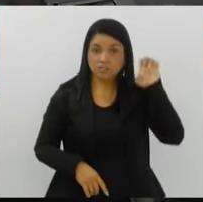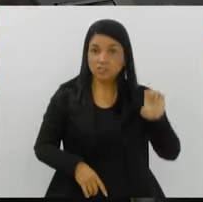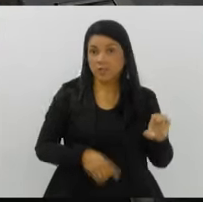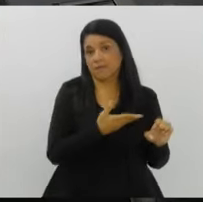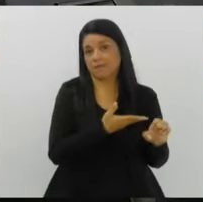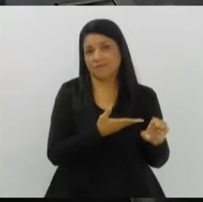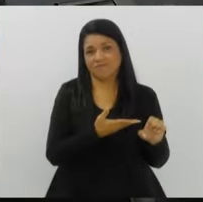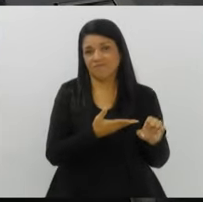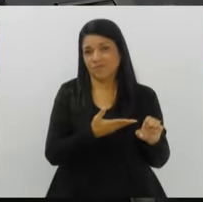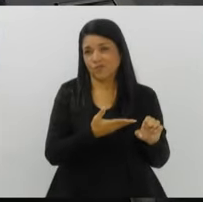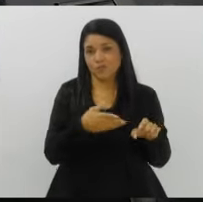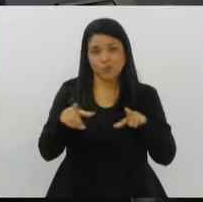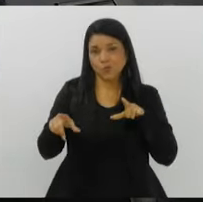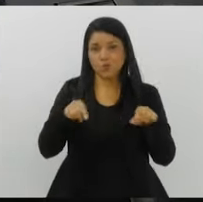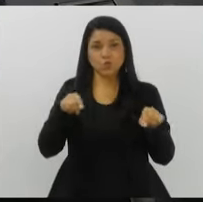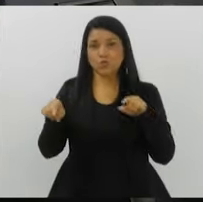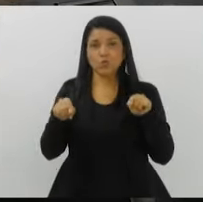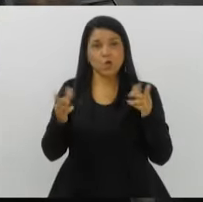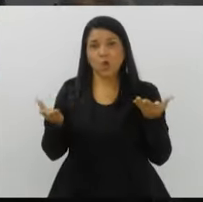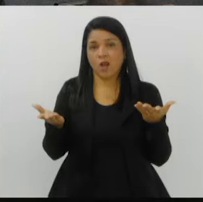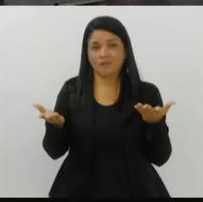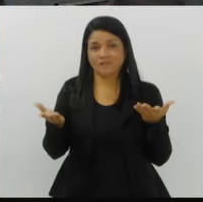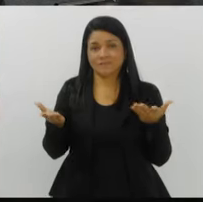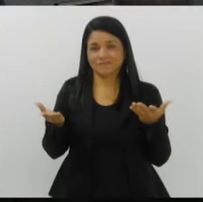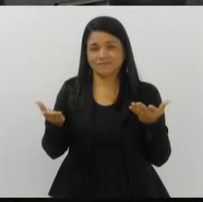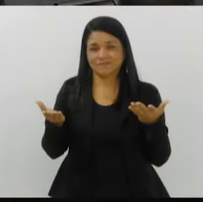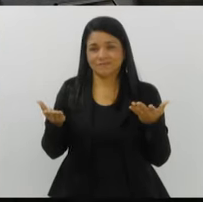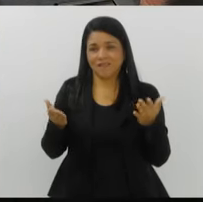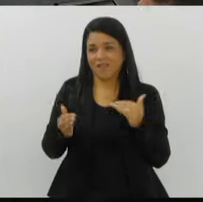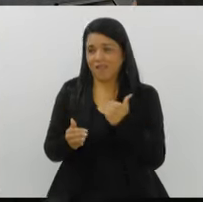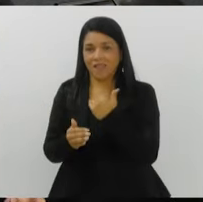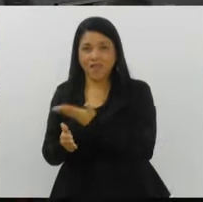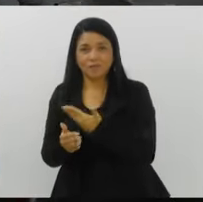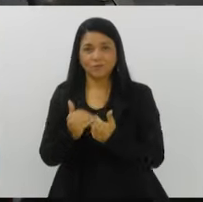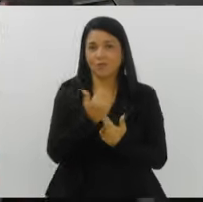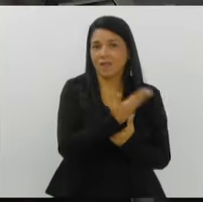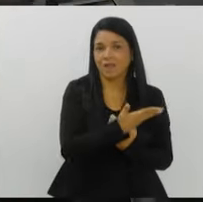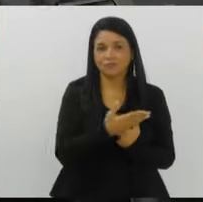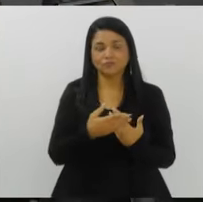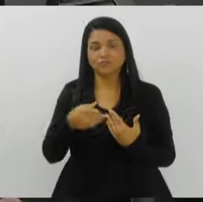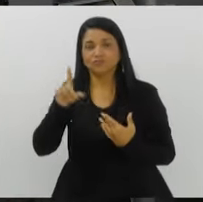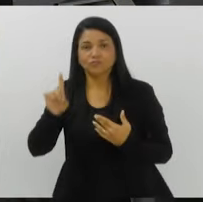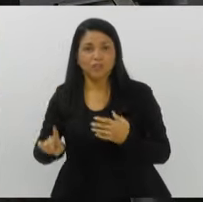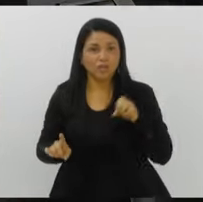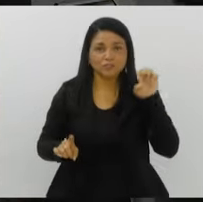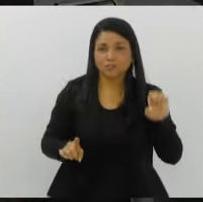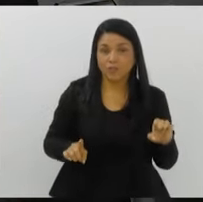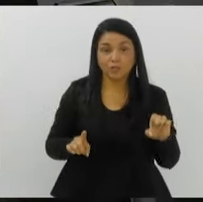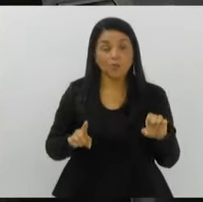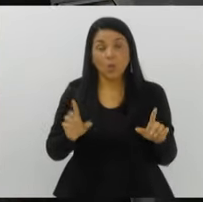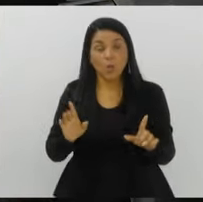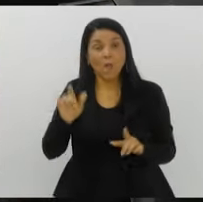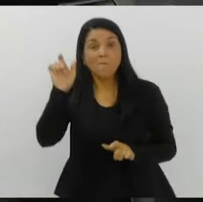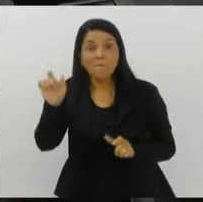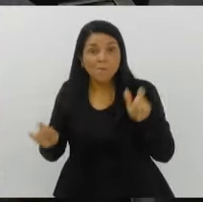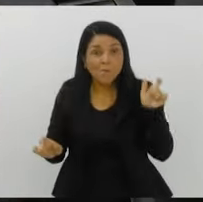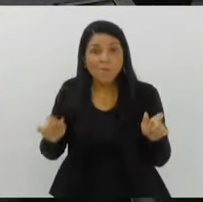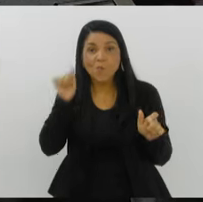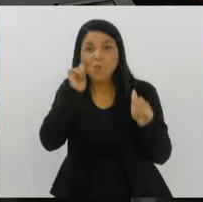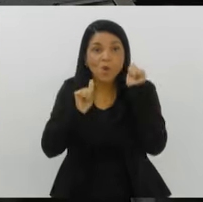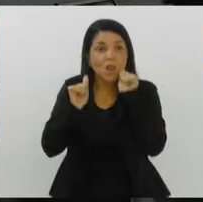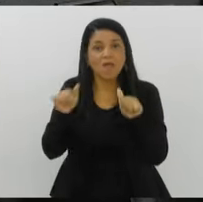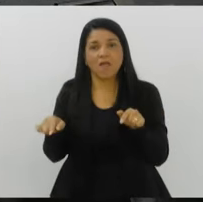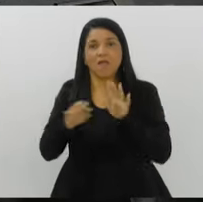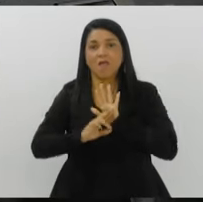escolhido. Não tem escolhido o lado político, tem escolhido o lado de serem mulheres representantes do povo,